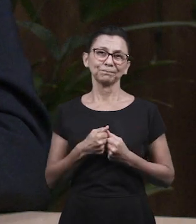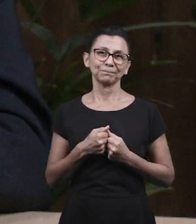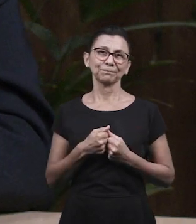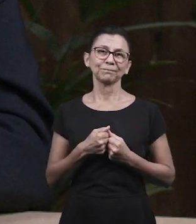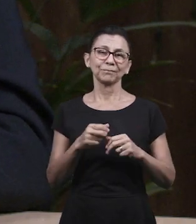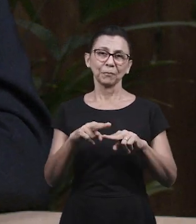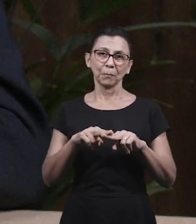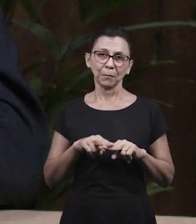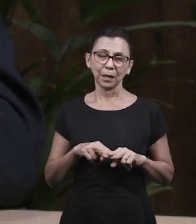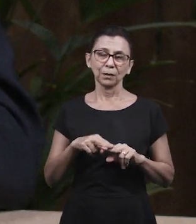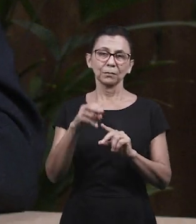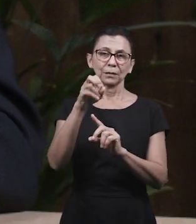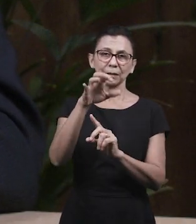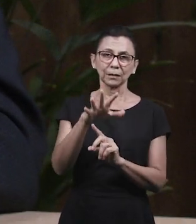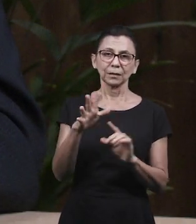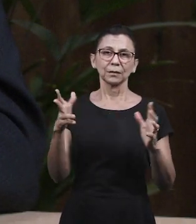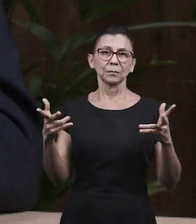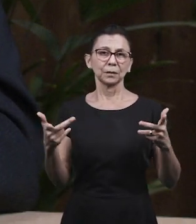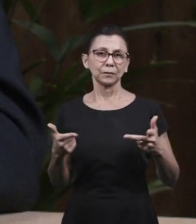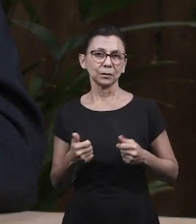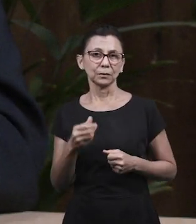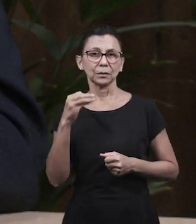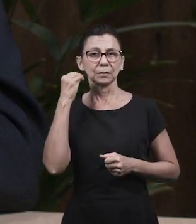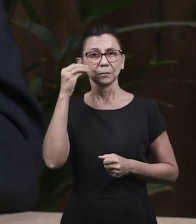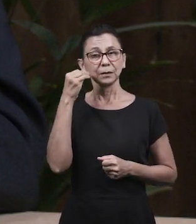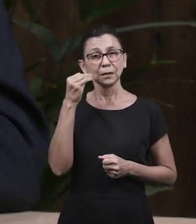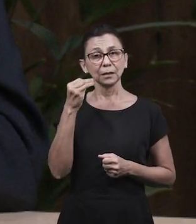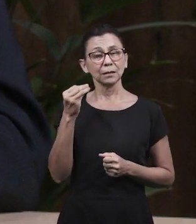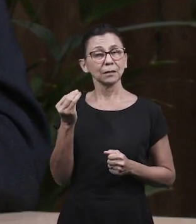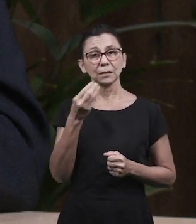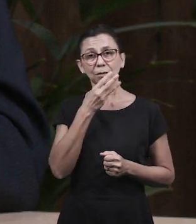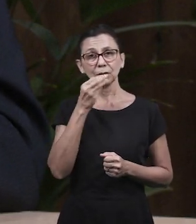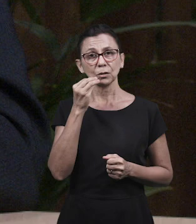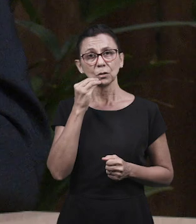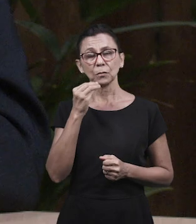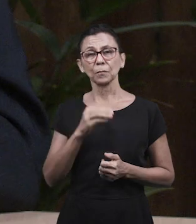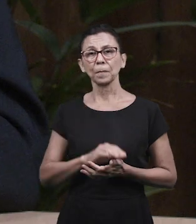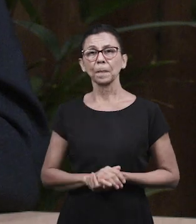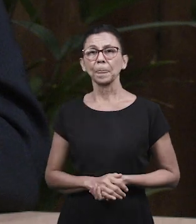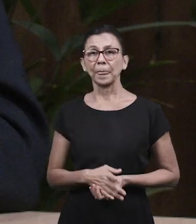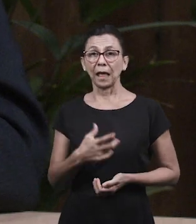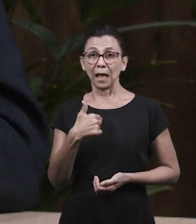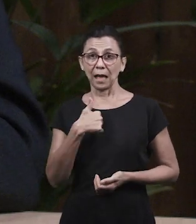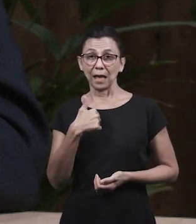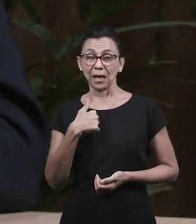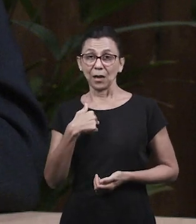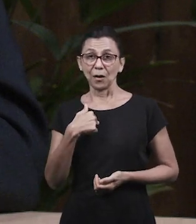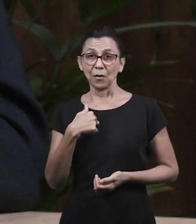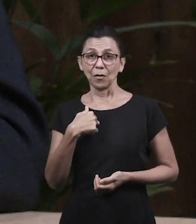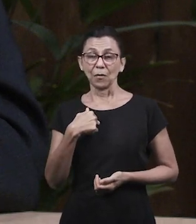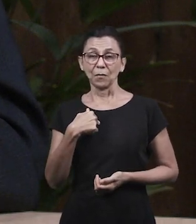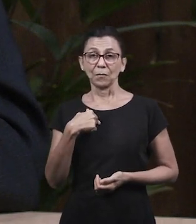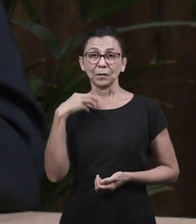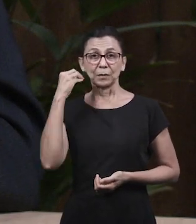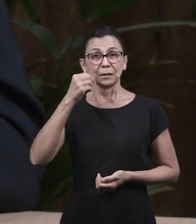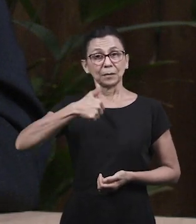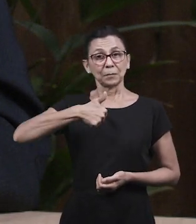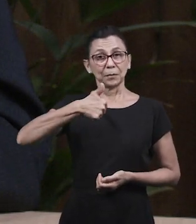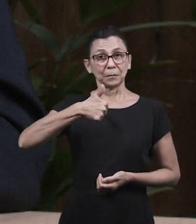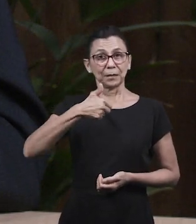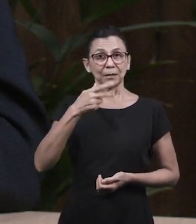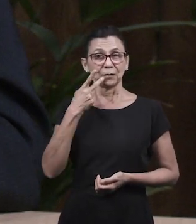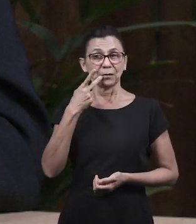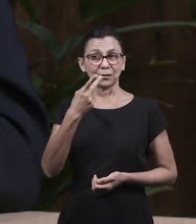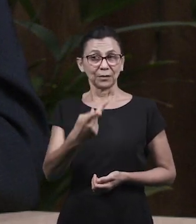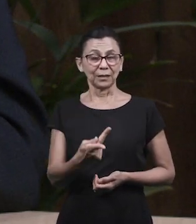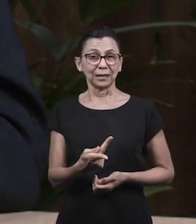Então, é importante que a pessoa tenha experiência com jejum. Eu gostaria de contar a minha primeira experiência. Por favor.